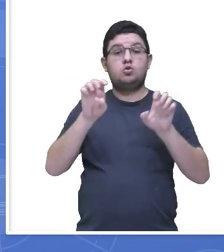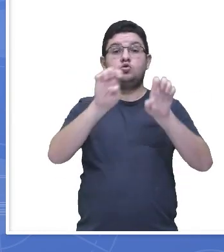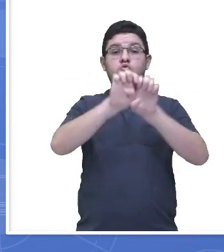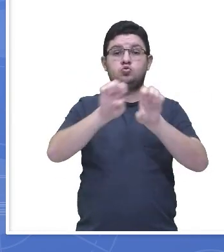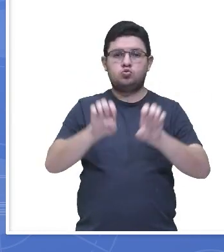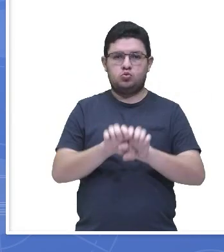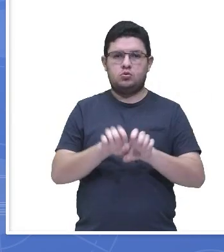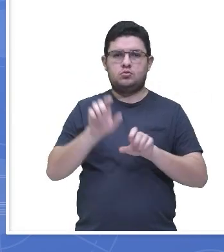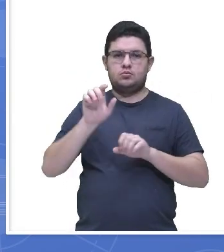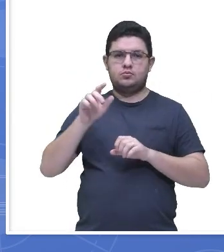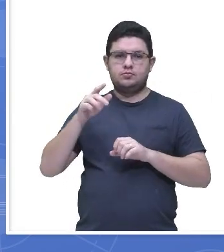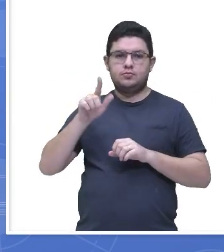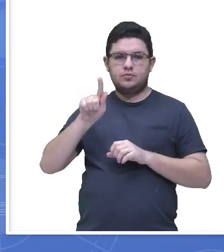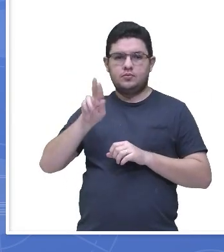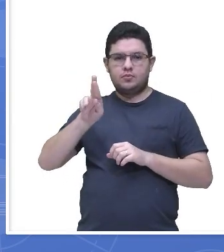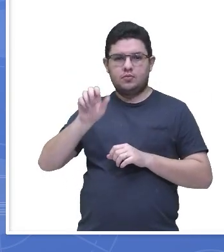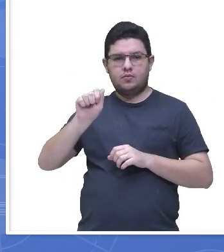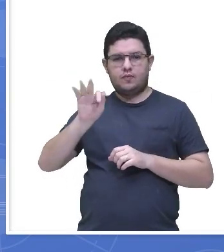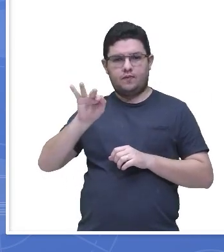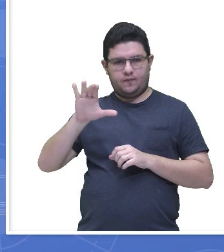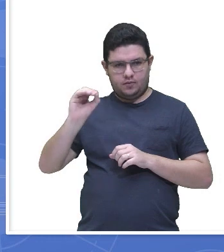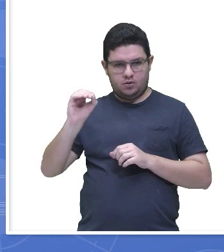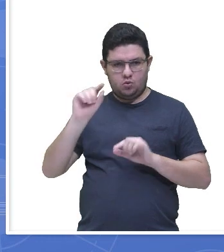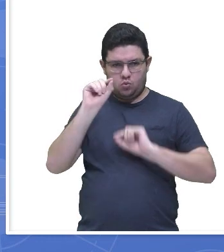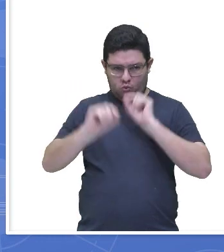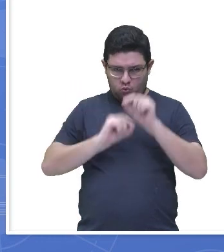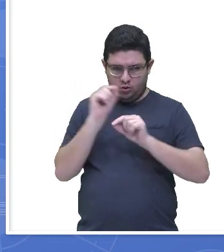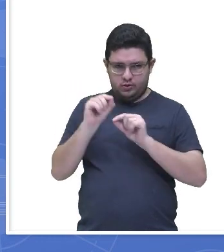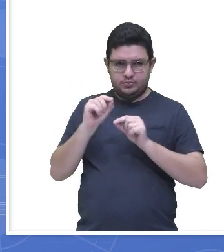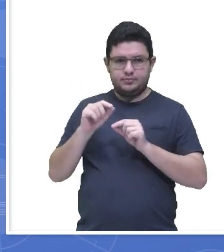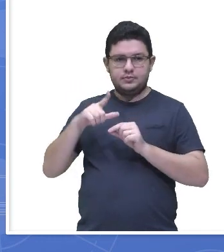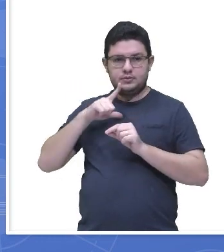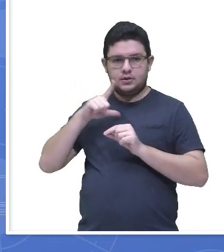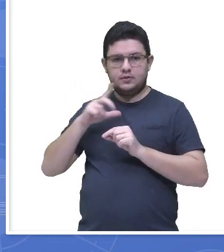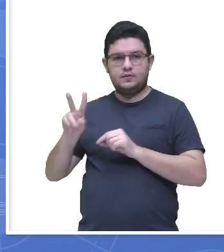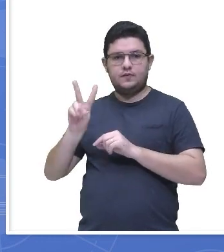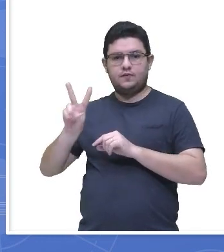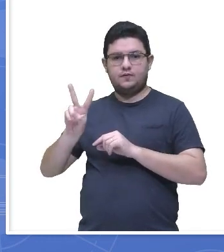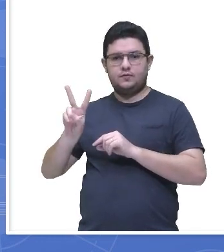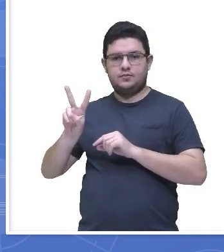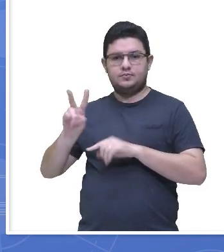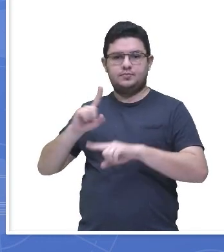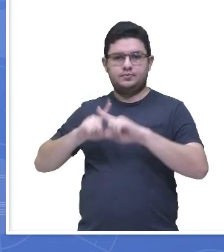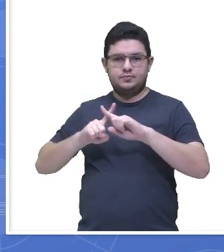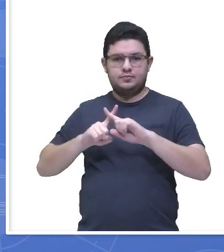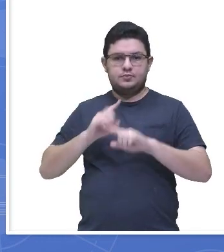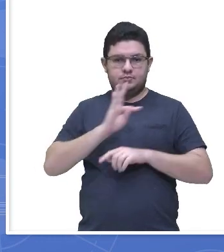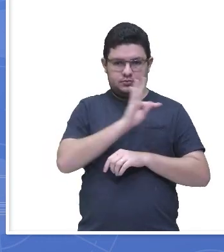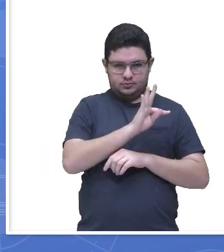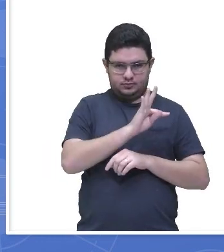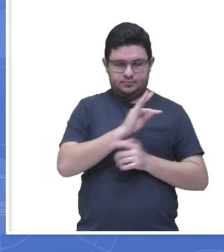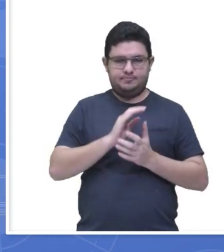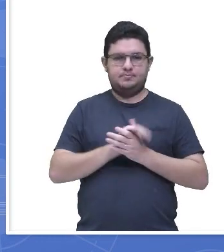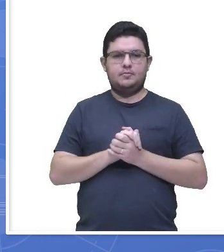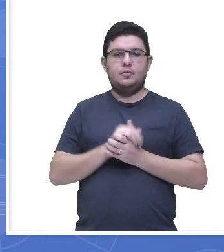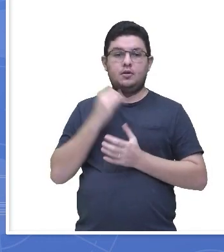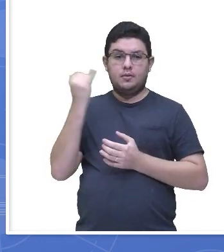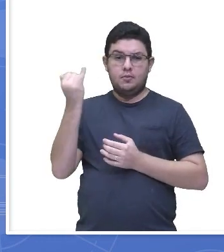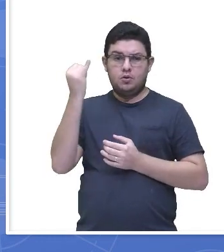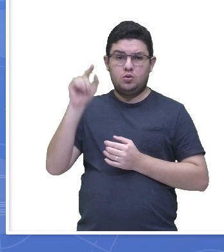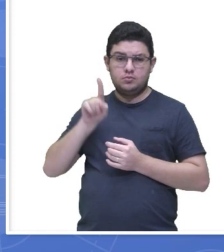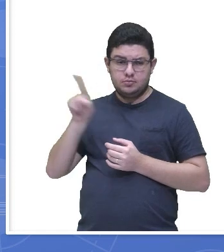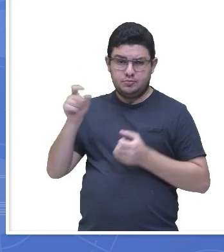V vezes T. Essa propriedade, muito importante, fala que, para que eu possa calcular